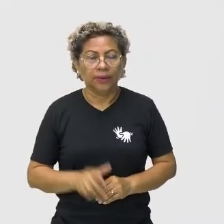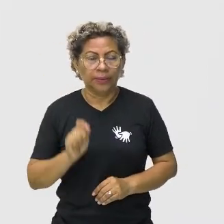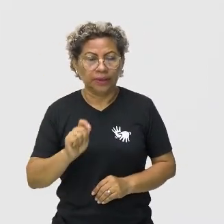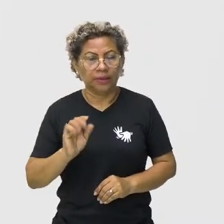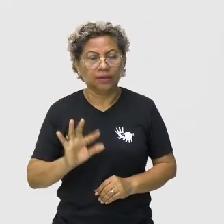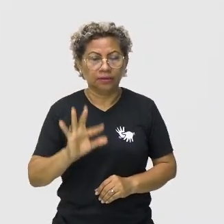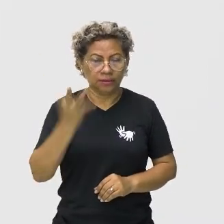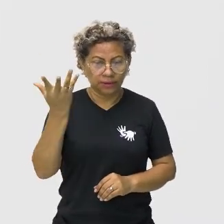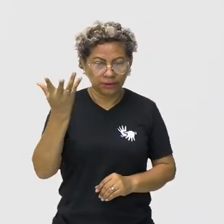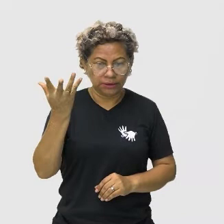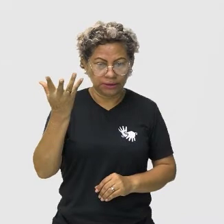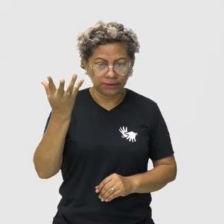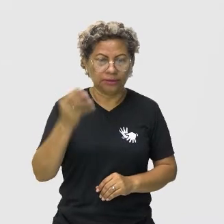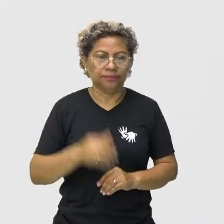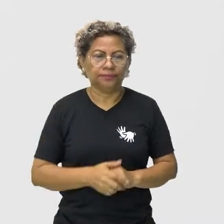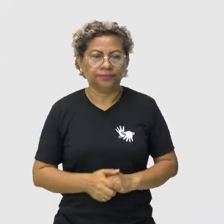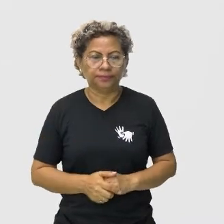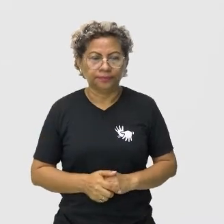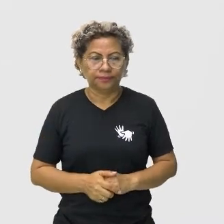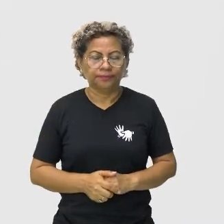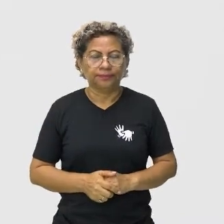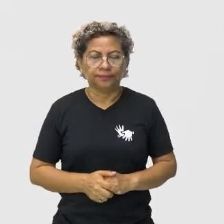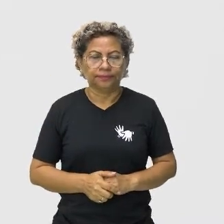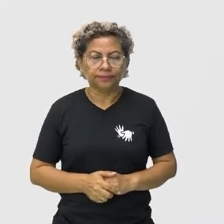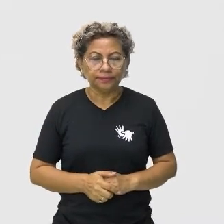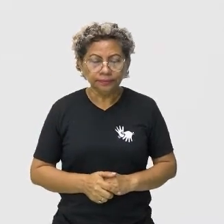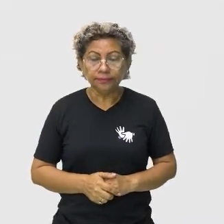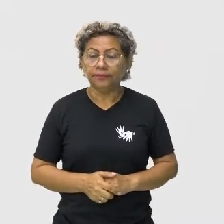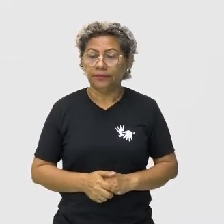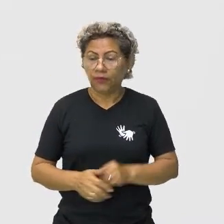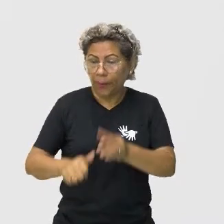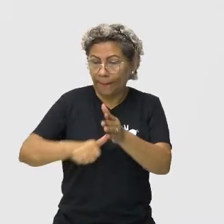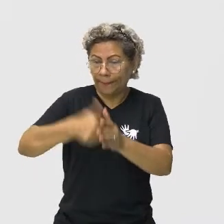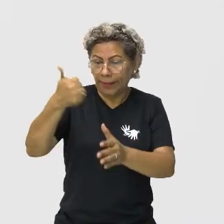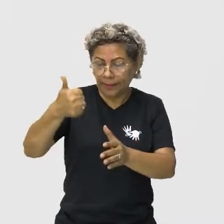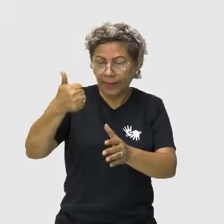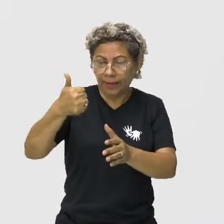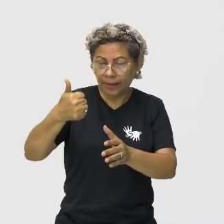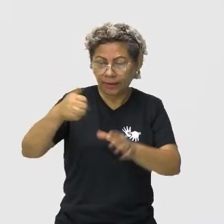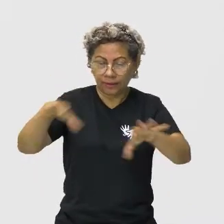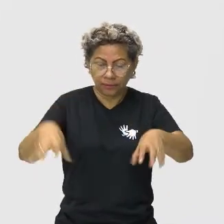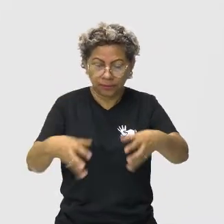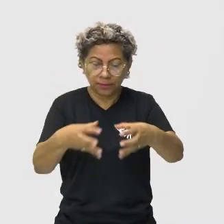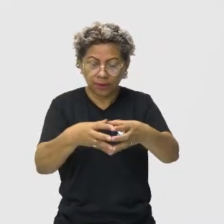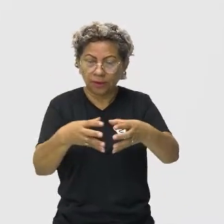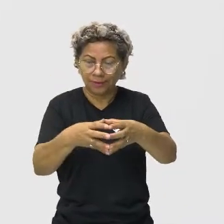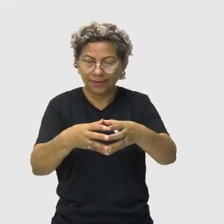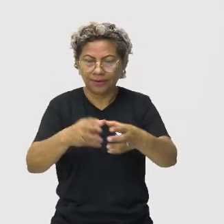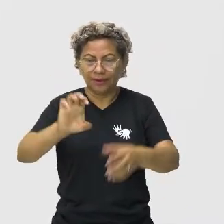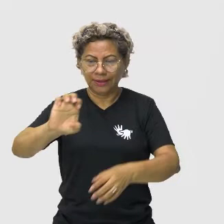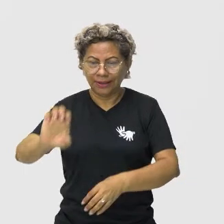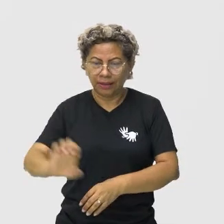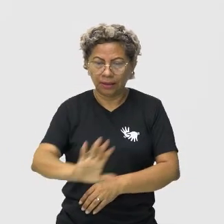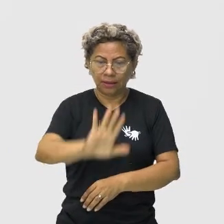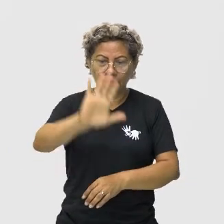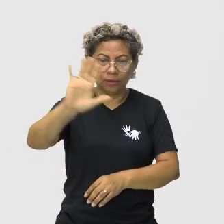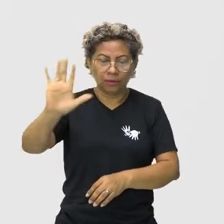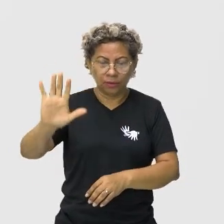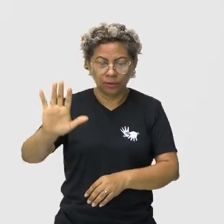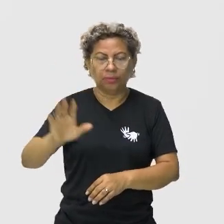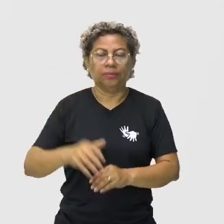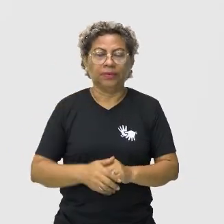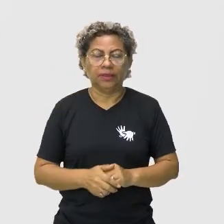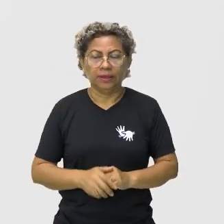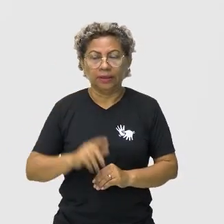a finalidade de quê? Da criação dos primeiros blocos europeus, os primeiros blocos econômicos após